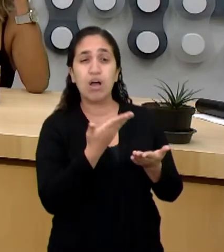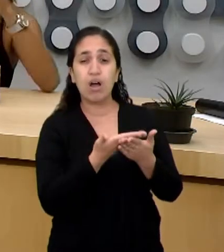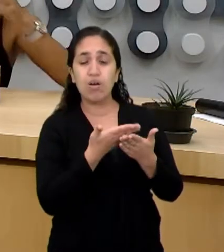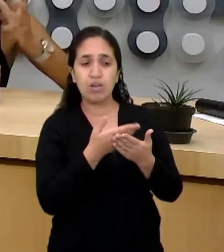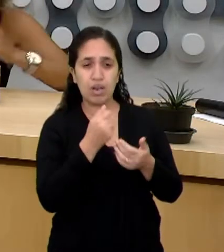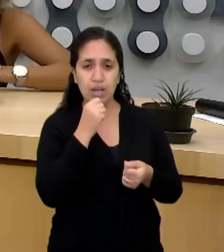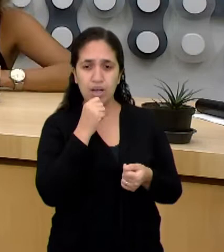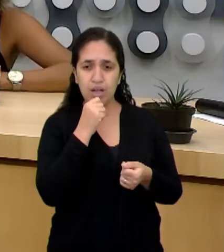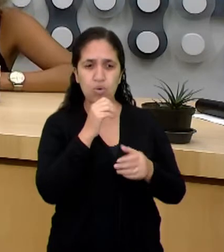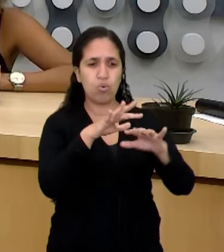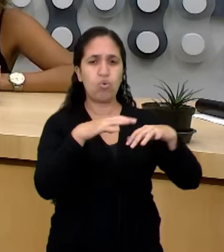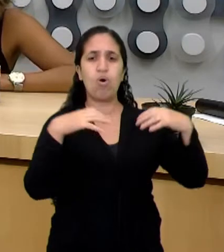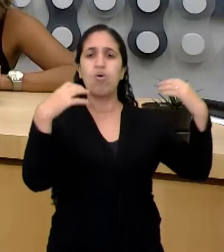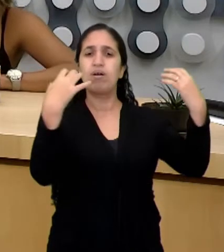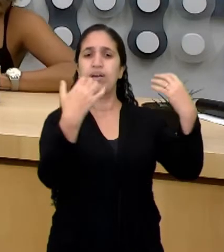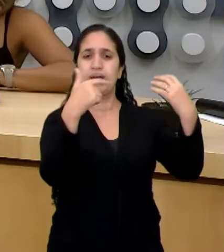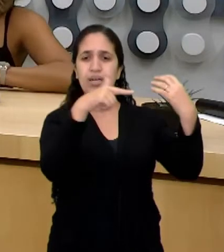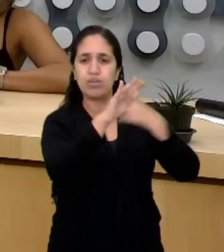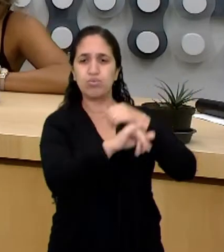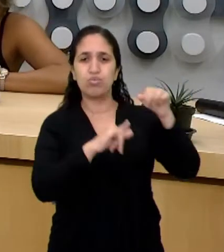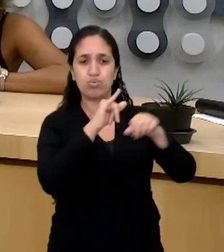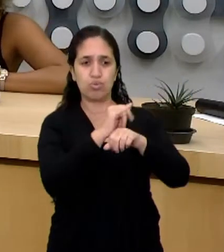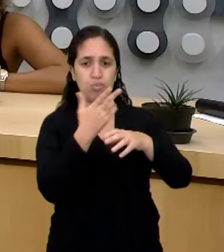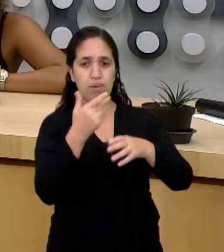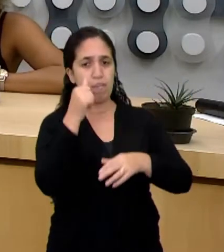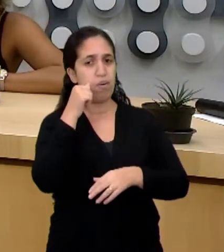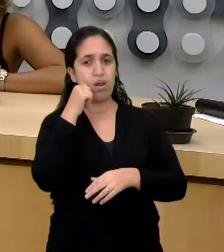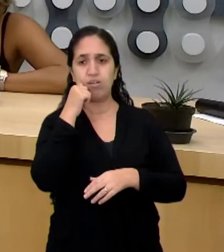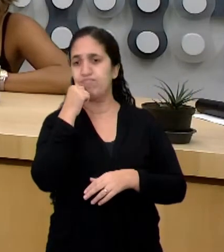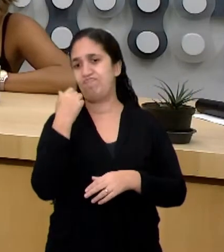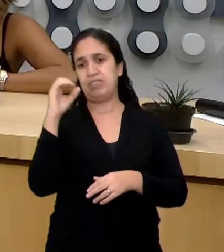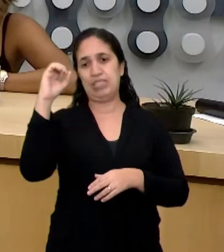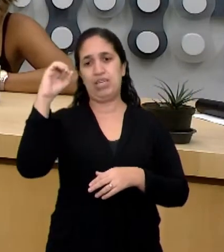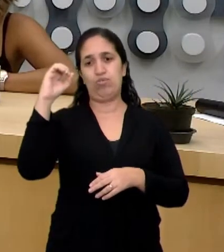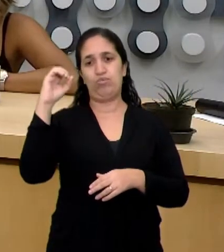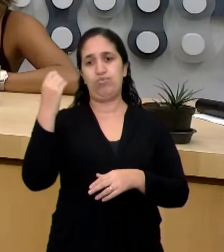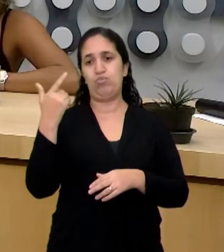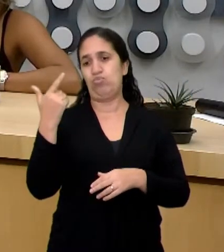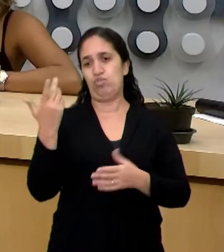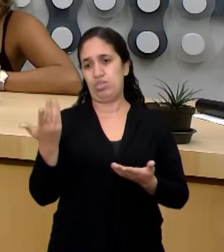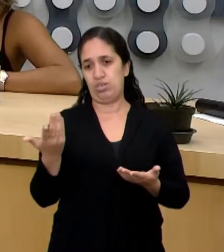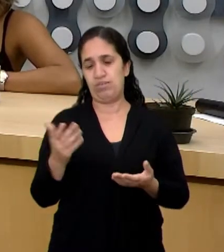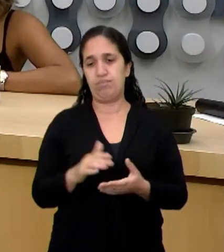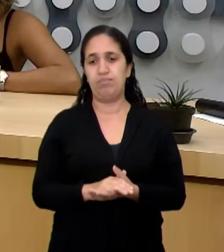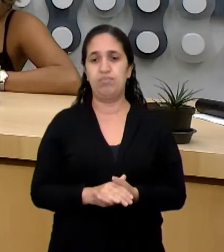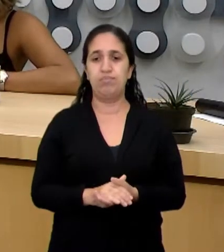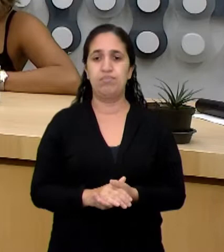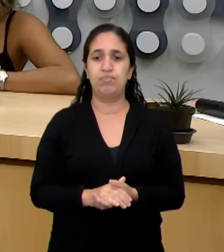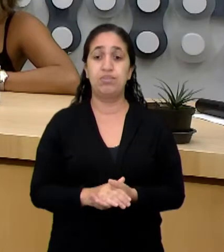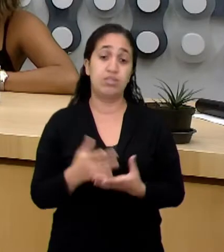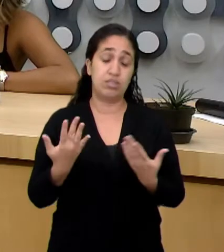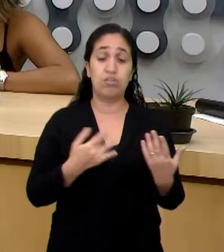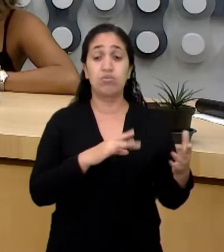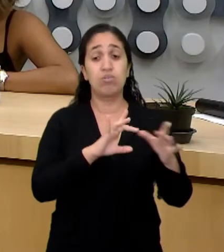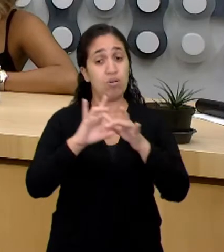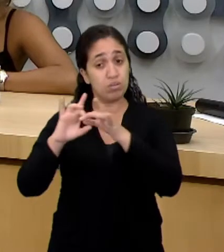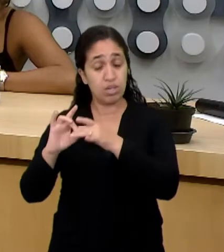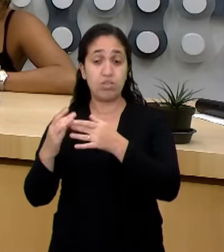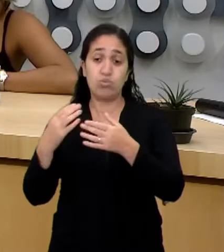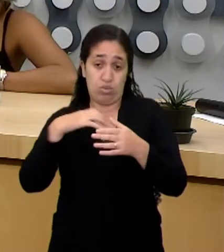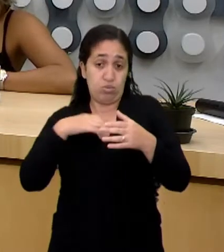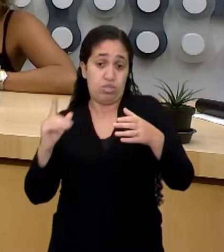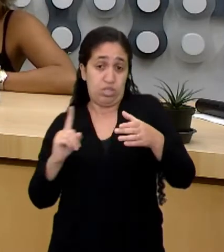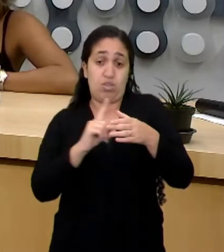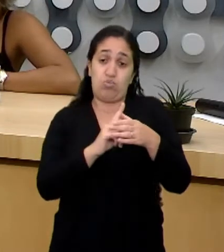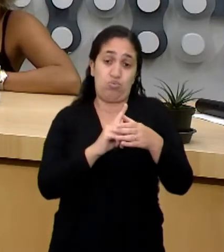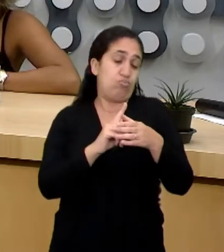um congresso no YouTube e não tinha nenhuma mulher. Não tinha nenhuma mulher. Então, depende do contexto, eu me sinto e... Então, essa